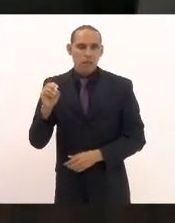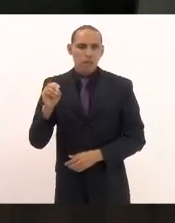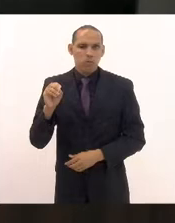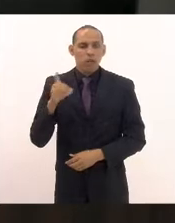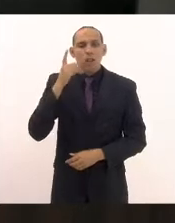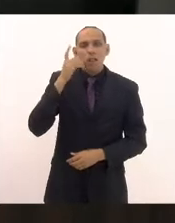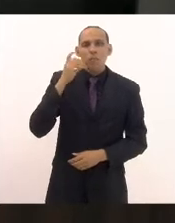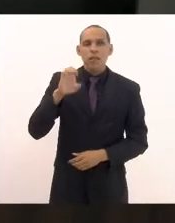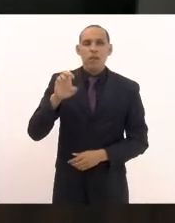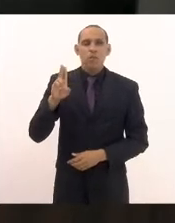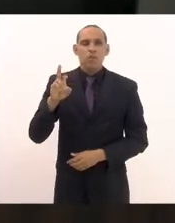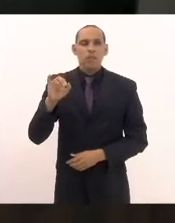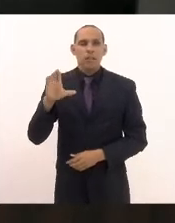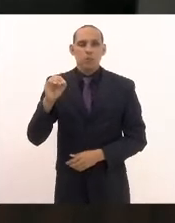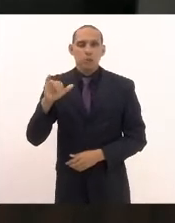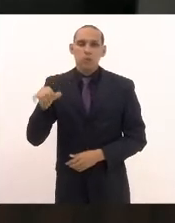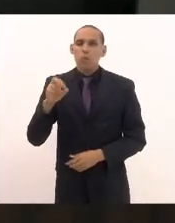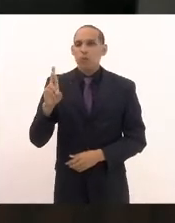Deputado Eurico Júnior.